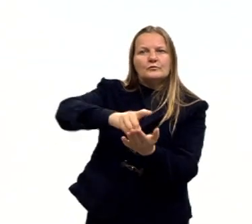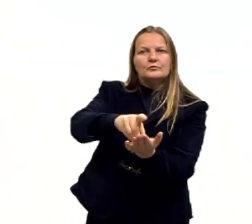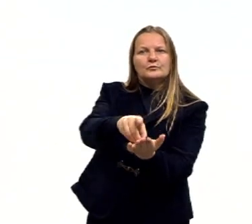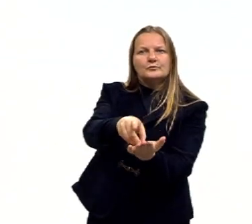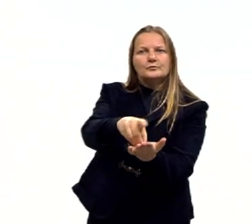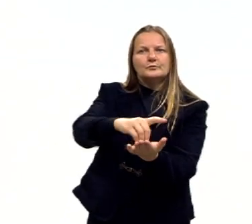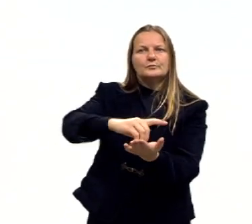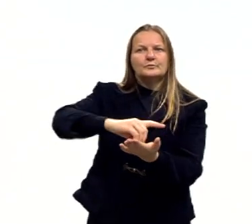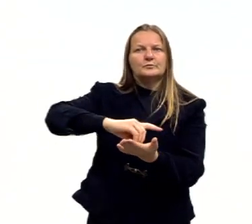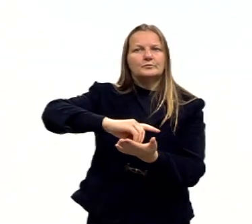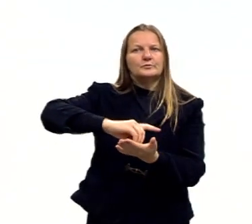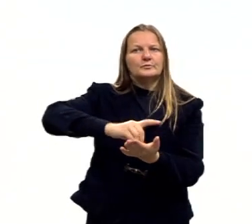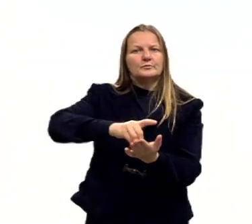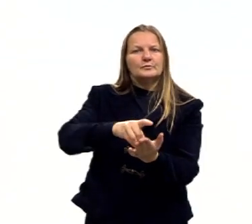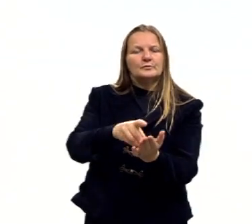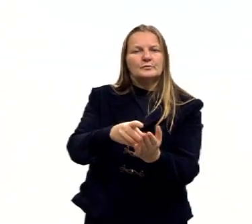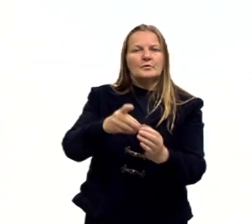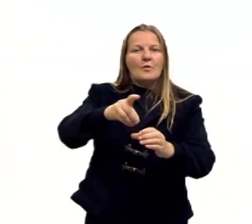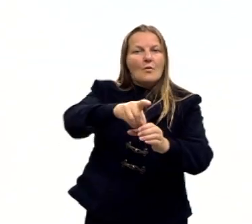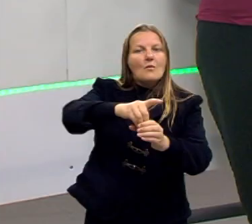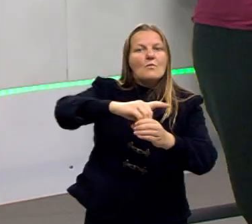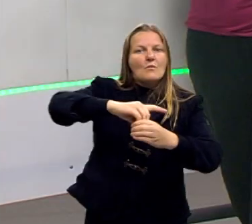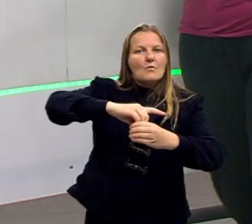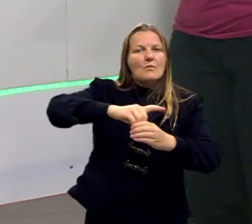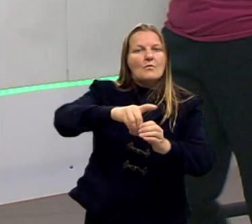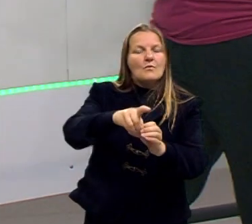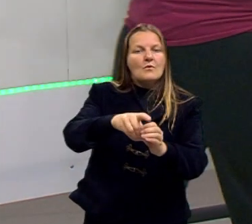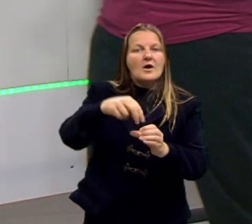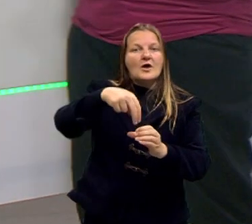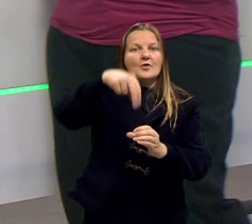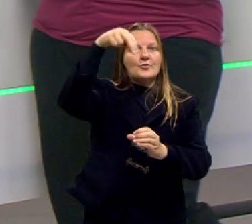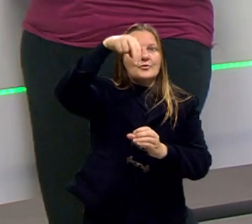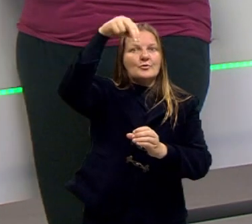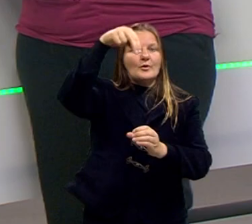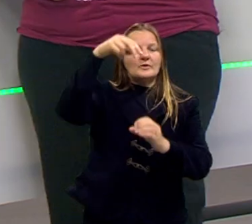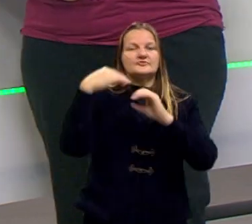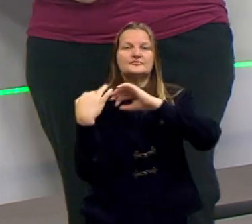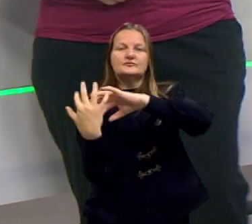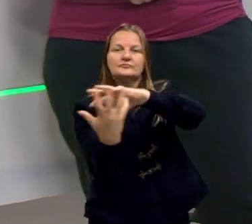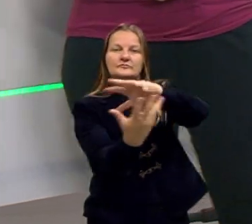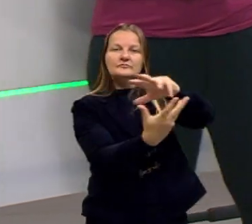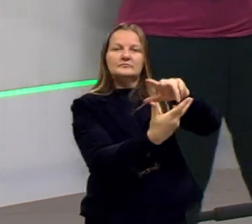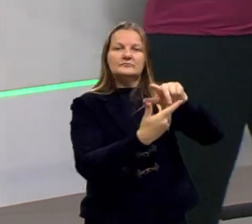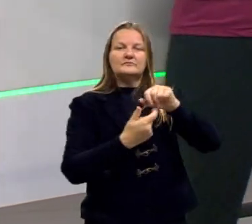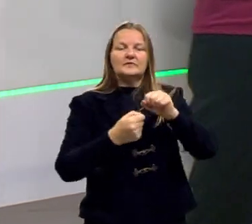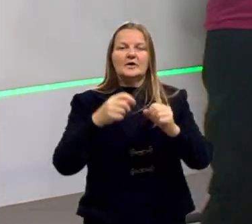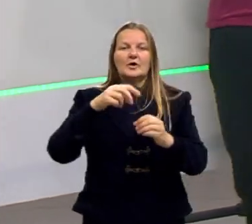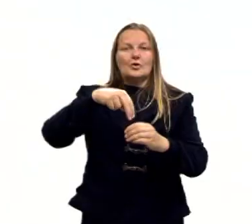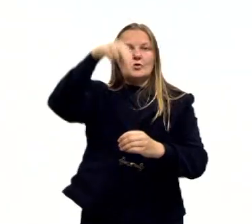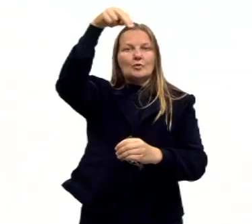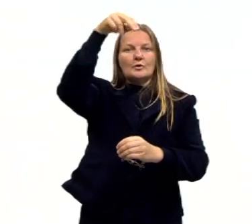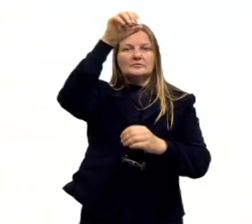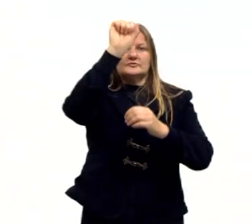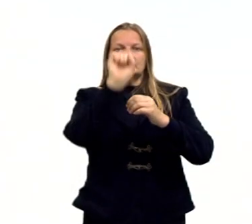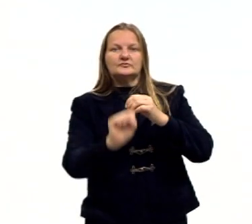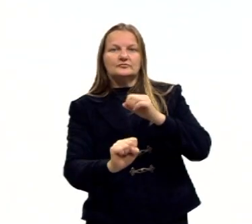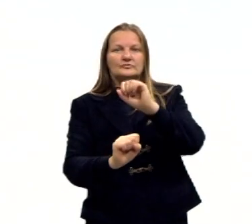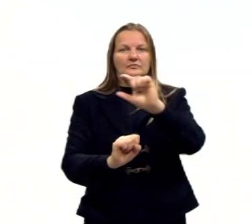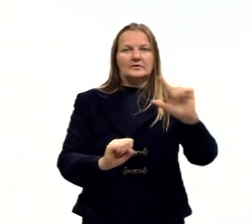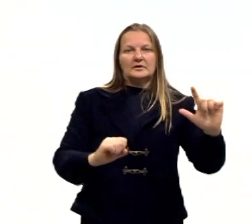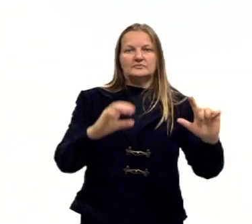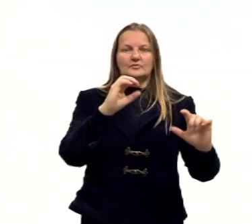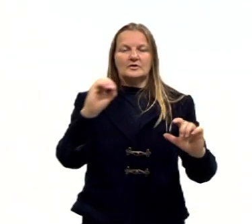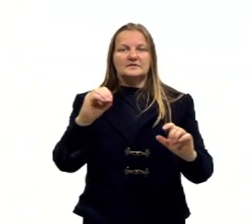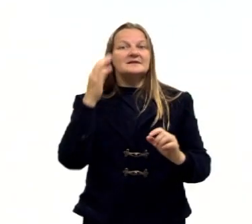outra outra questão a não ser mostrar o norte do planeta então se eu sei o norte do planeta eu vou saber os outras direções